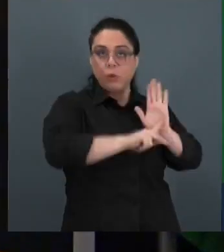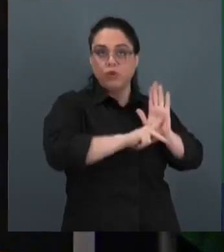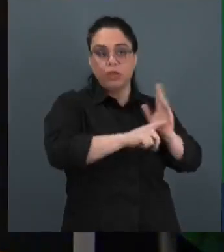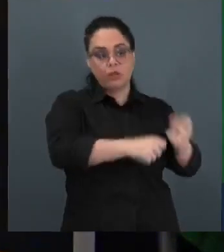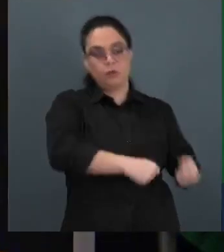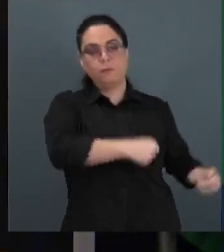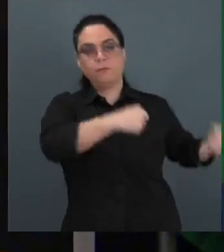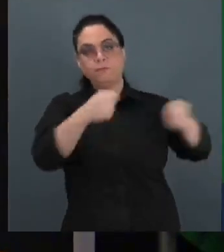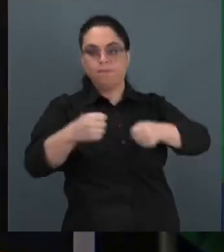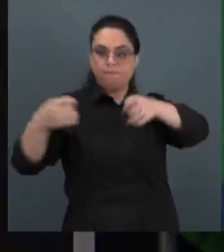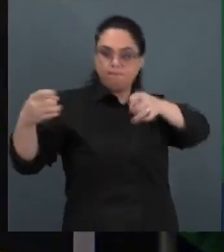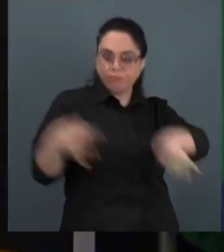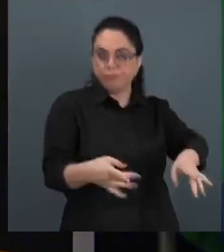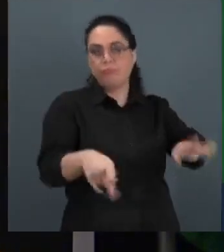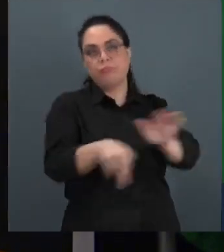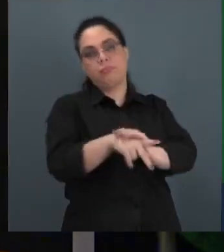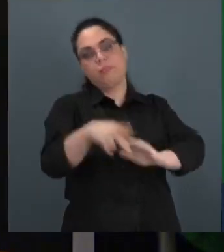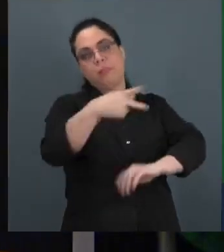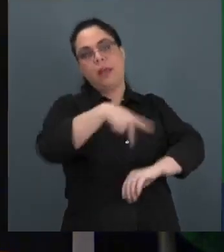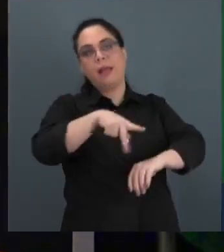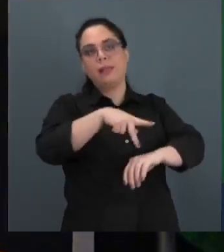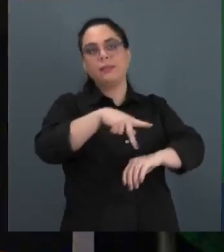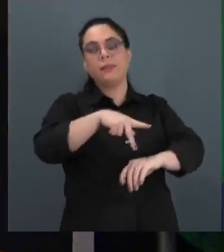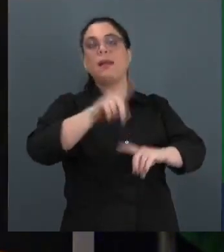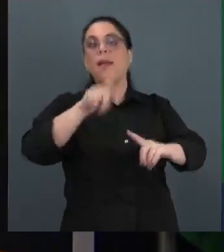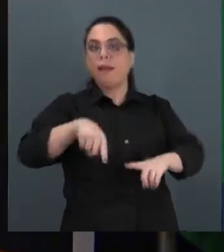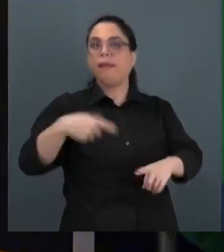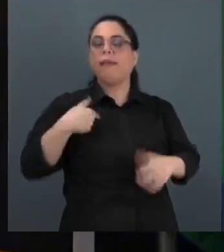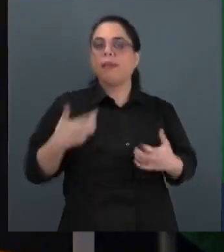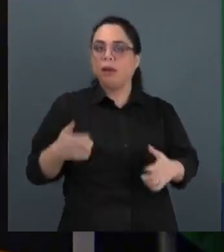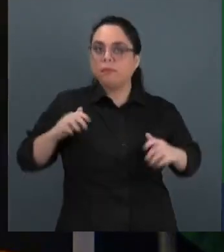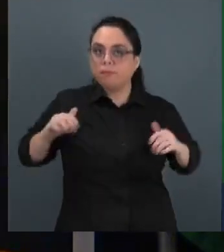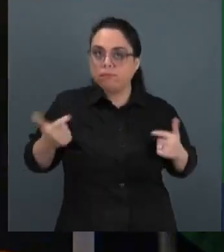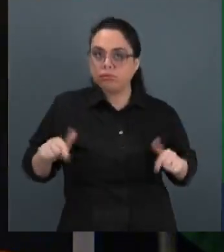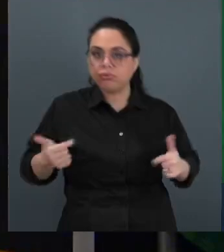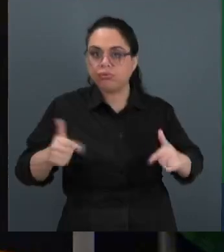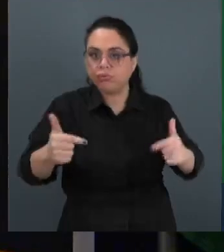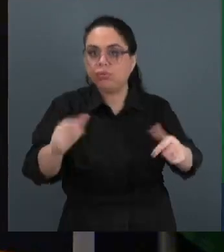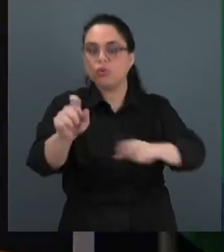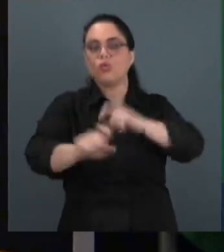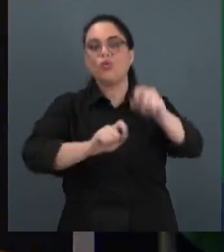que despreza o país, que quer se perpetuar, inclusive, à custa